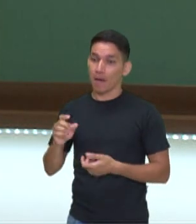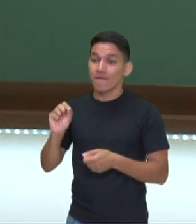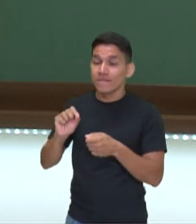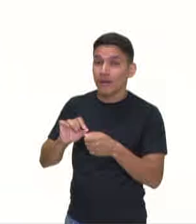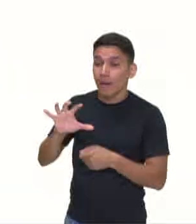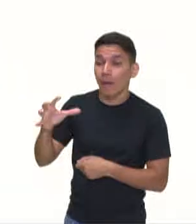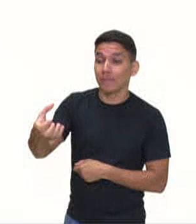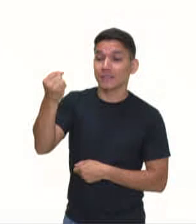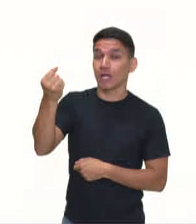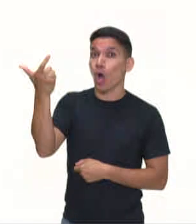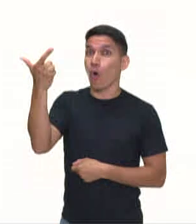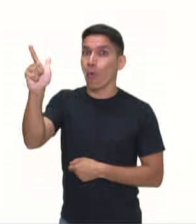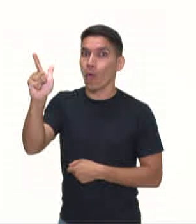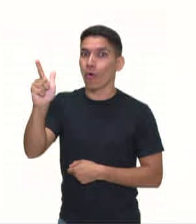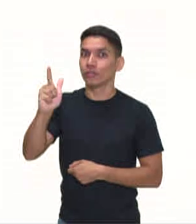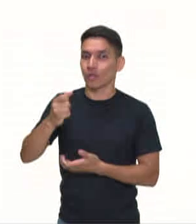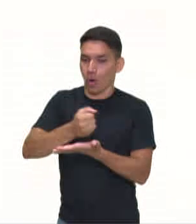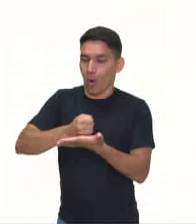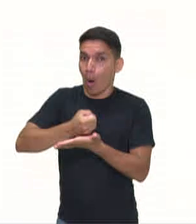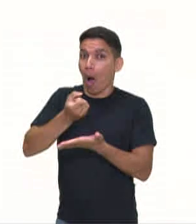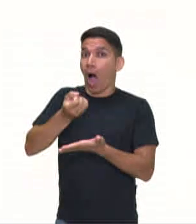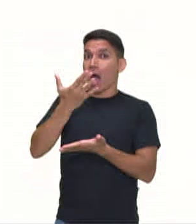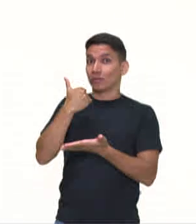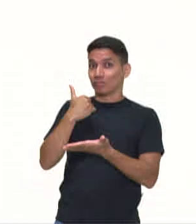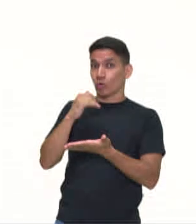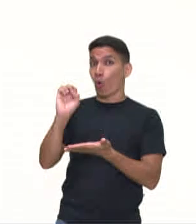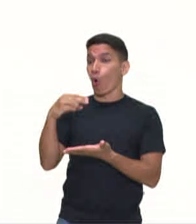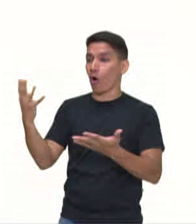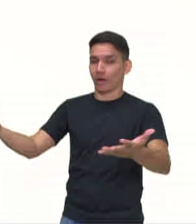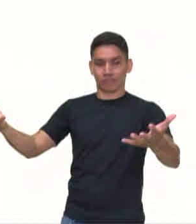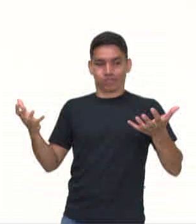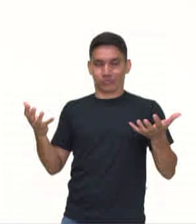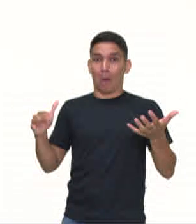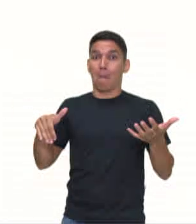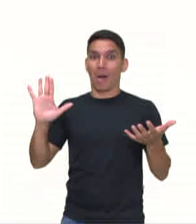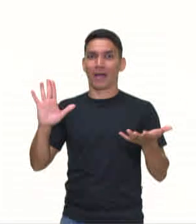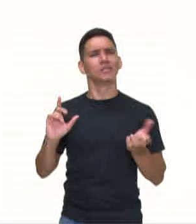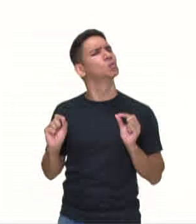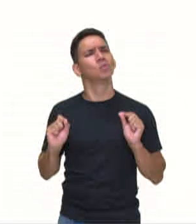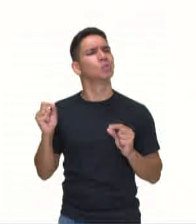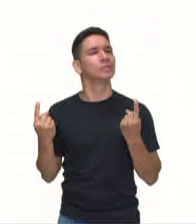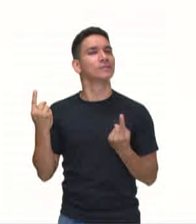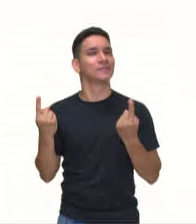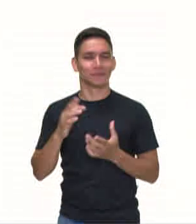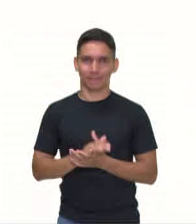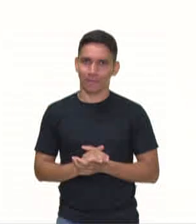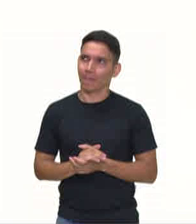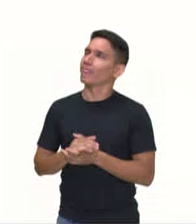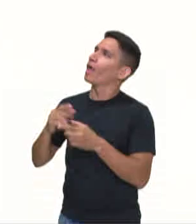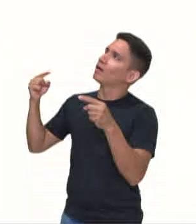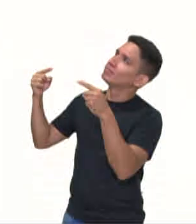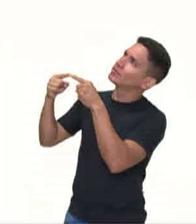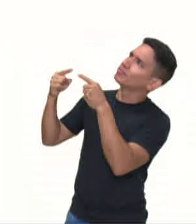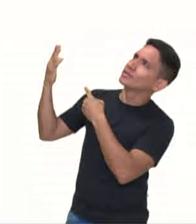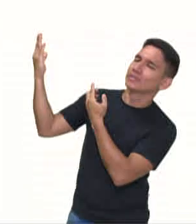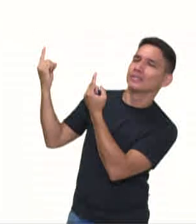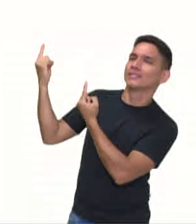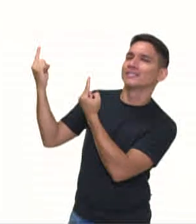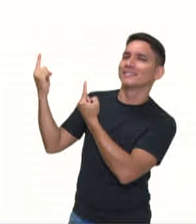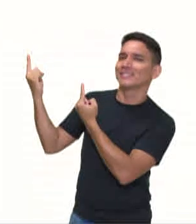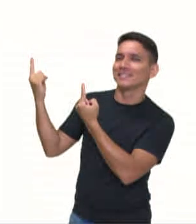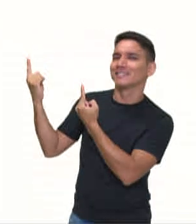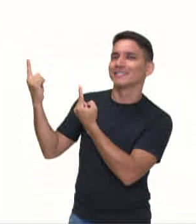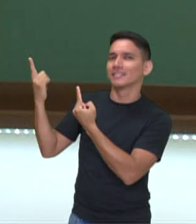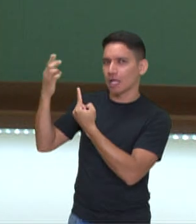more cake? Então, ter um outro bolo ou até receber mais bolos. E, de acordo com o nosso quadrinho, does Garfield wish come